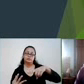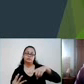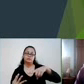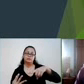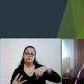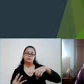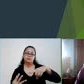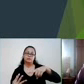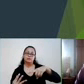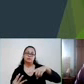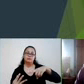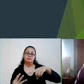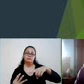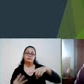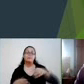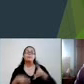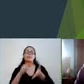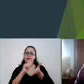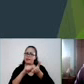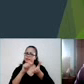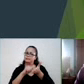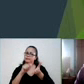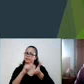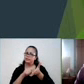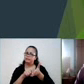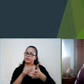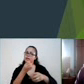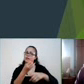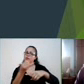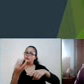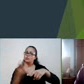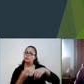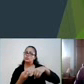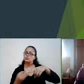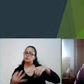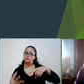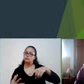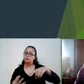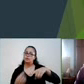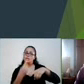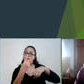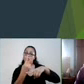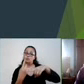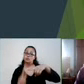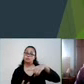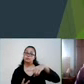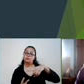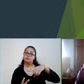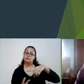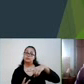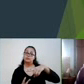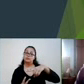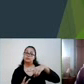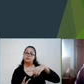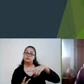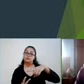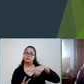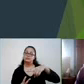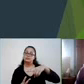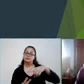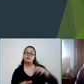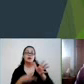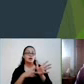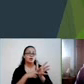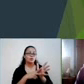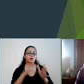isso é a gente escrever esses números em forma de decimal. 1 sobre 2 é